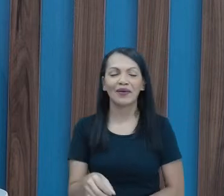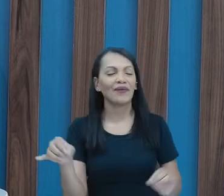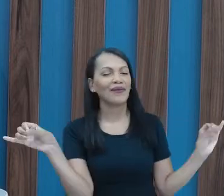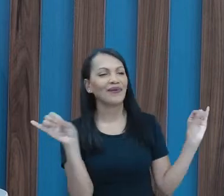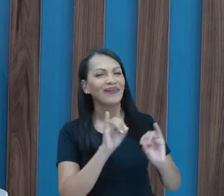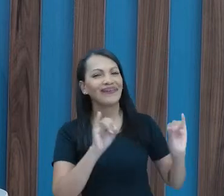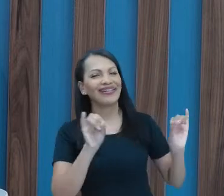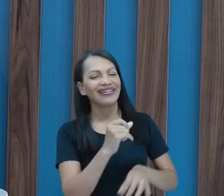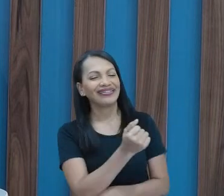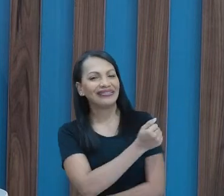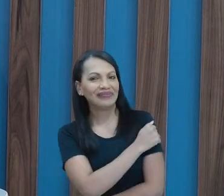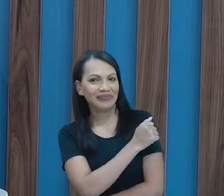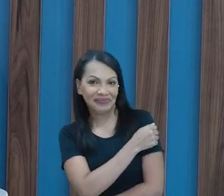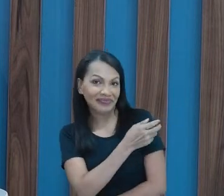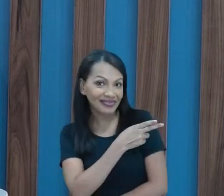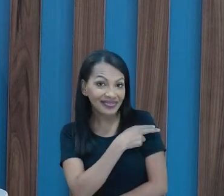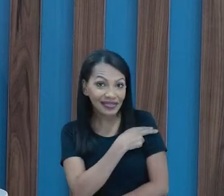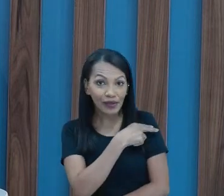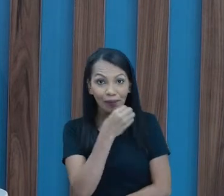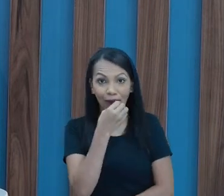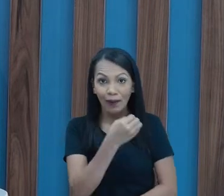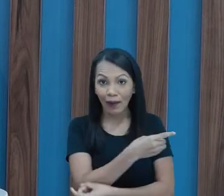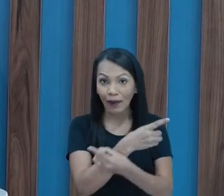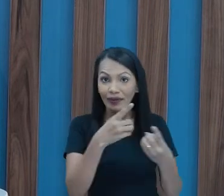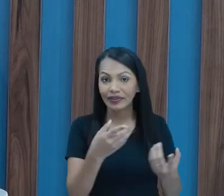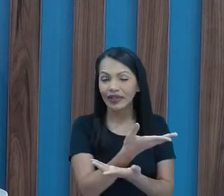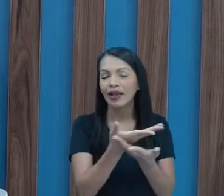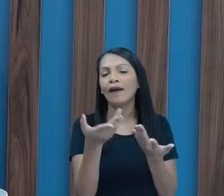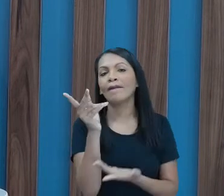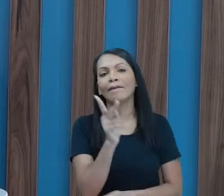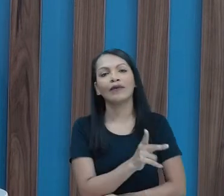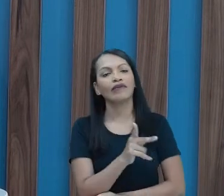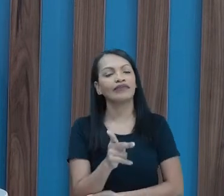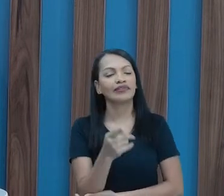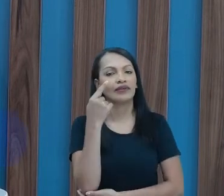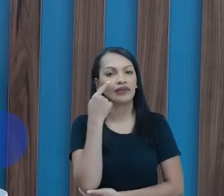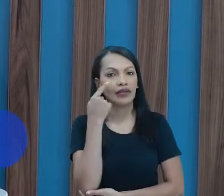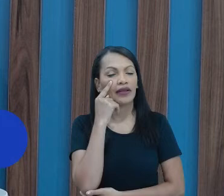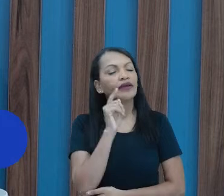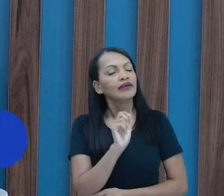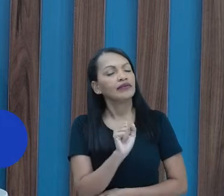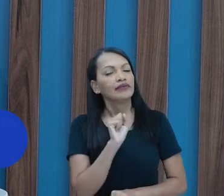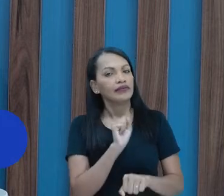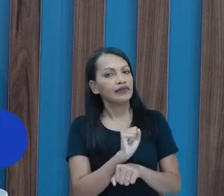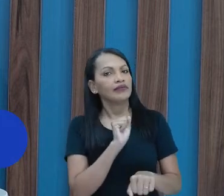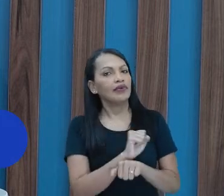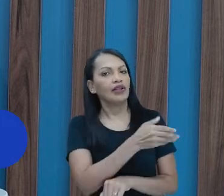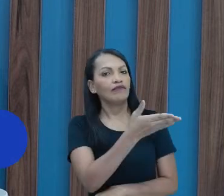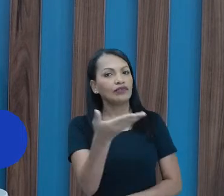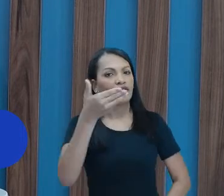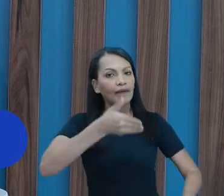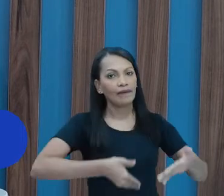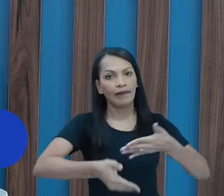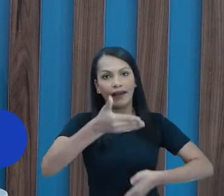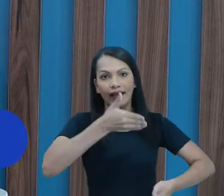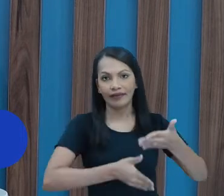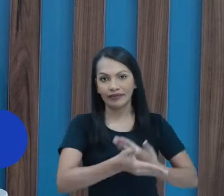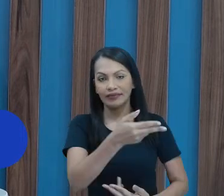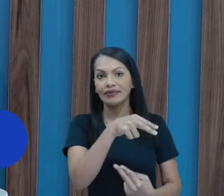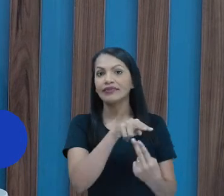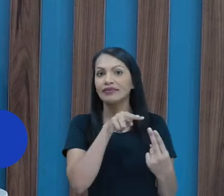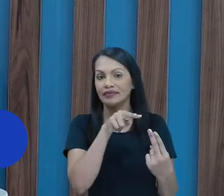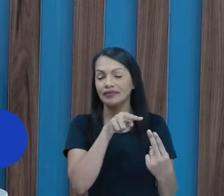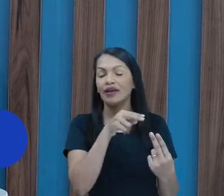Olá, estudantes do segundo ano. Bom dia, professora Esté. Estamos aqui aguardando a participação e interação dos